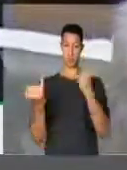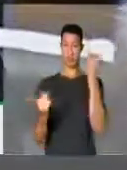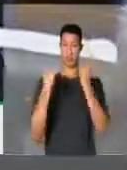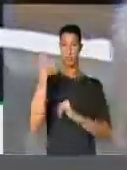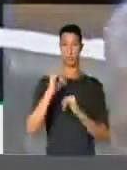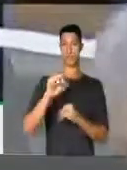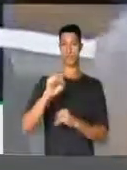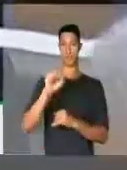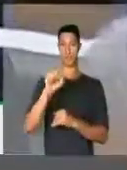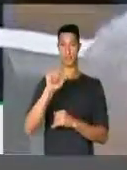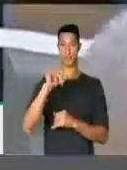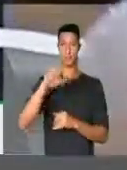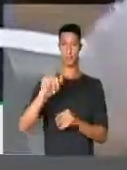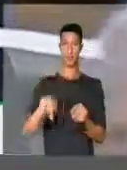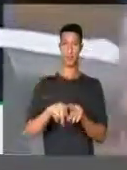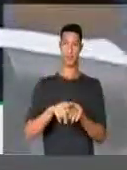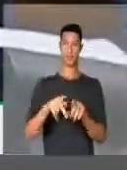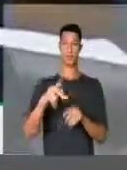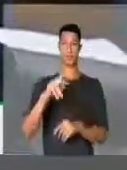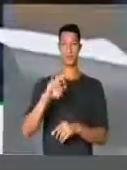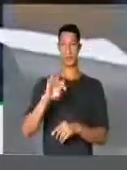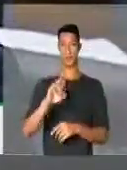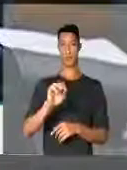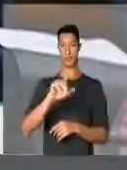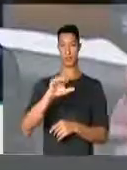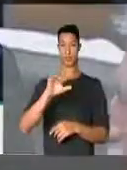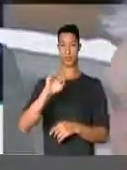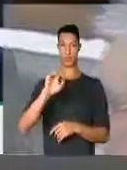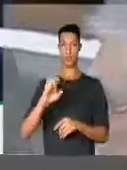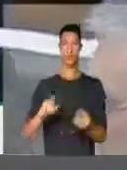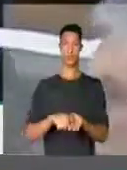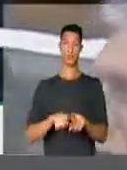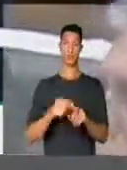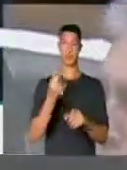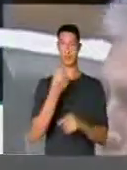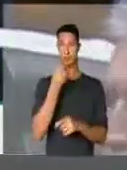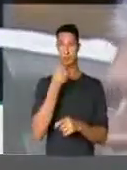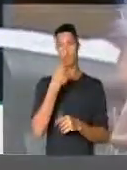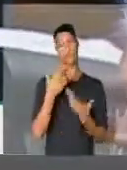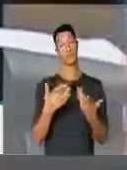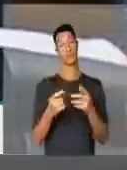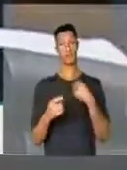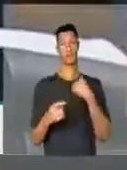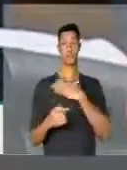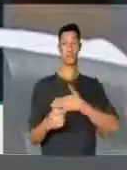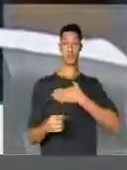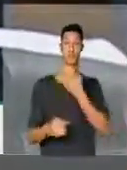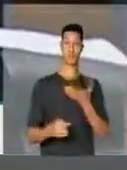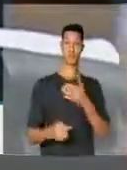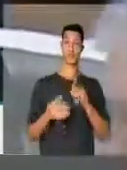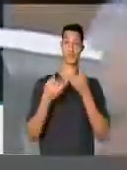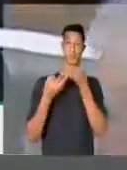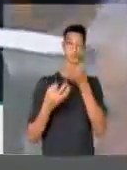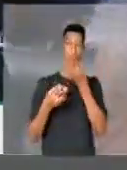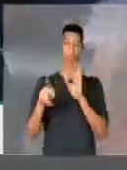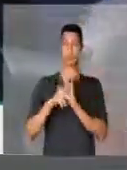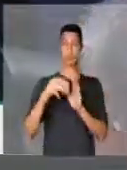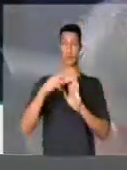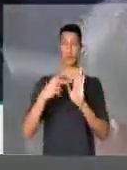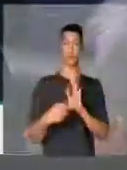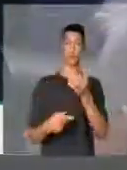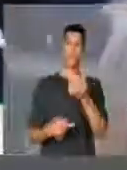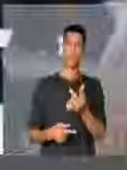indústria salineira, indústria de derivados de petróleo, indústria de medicamentos, ou seja, eu gostaria que Vossa Excelência se posicionasse em relação à medida